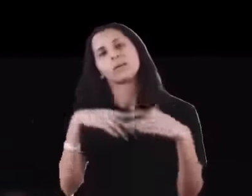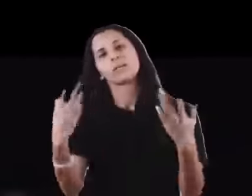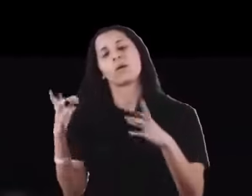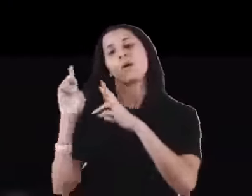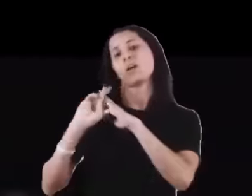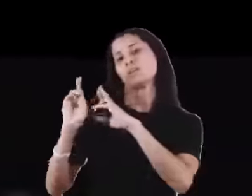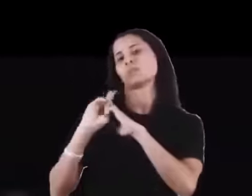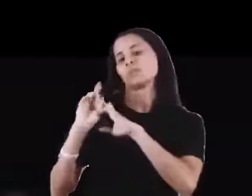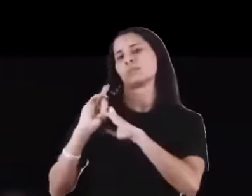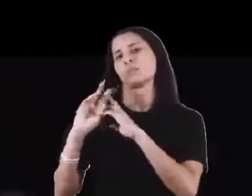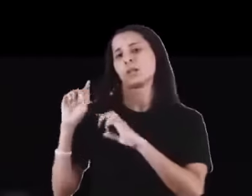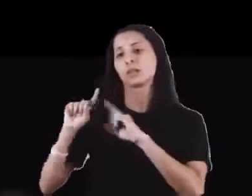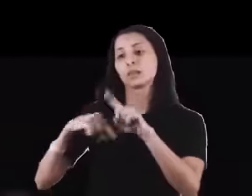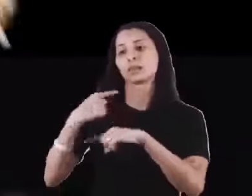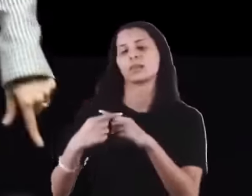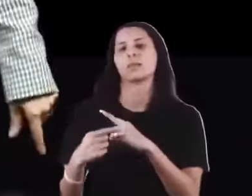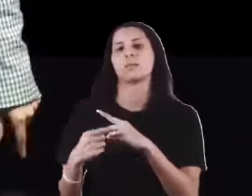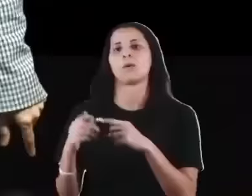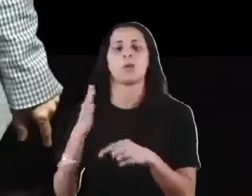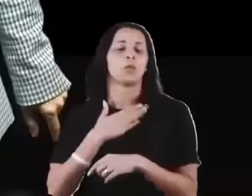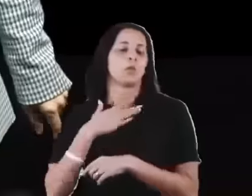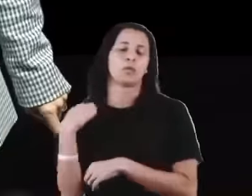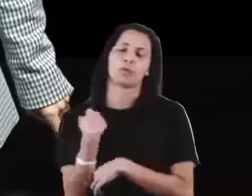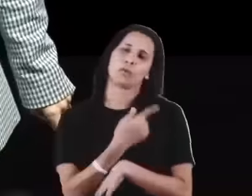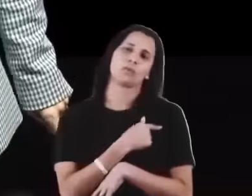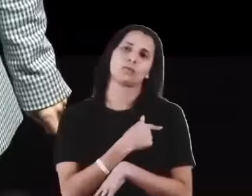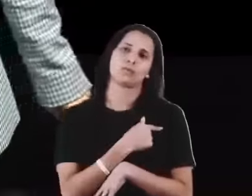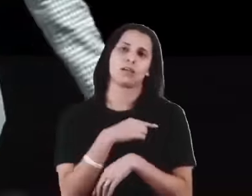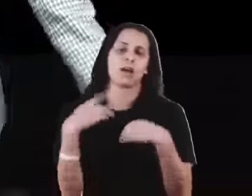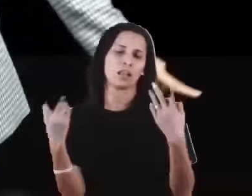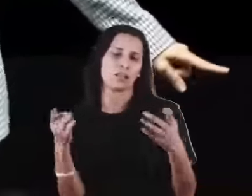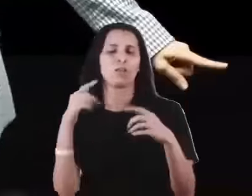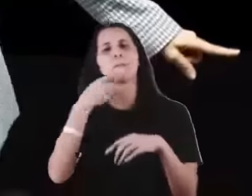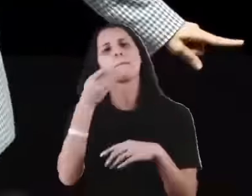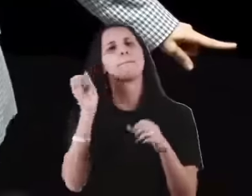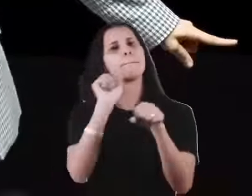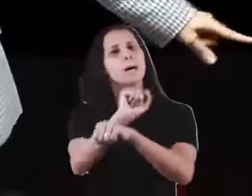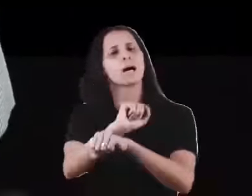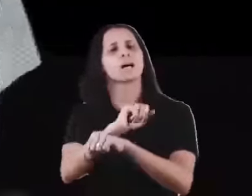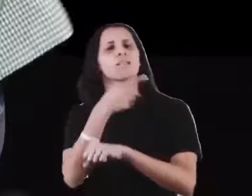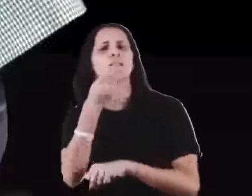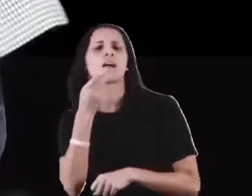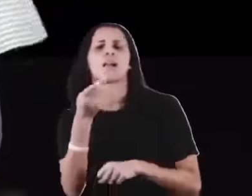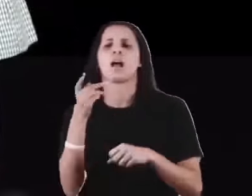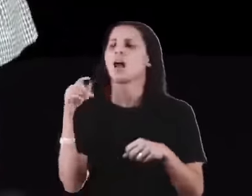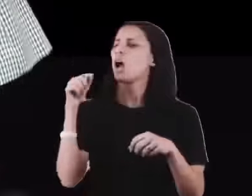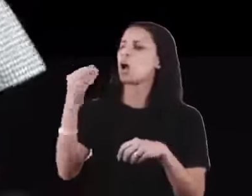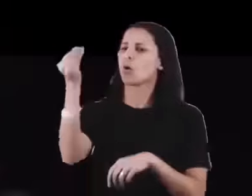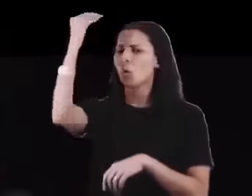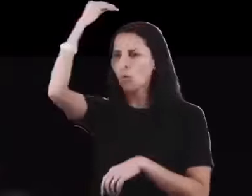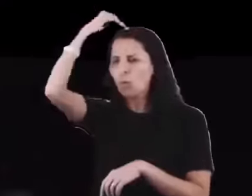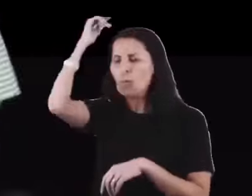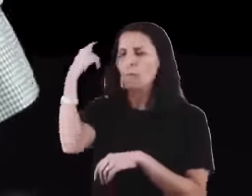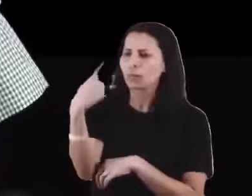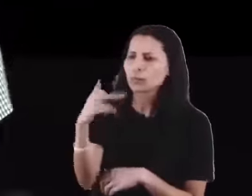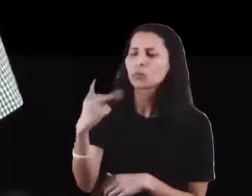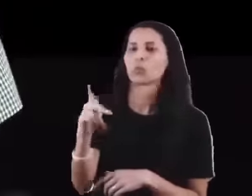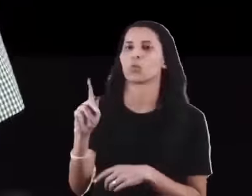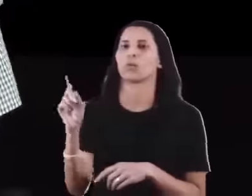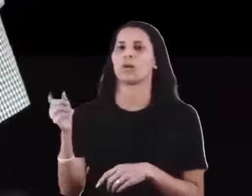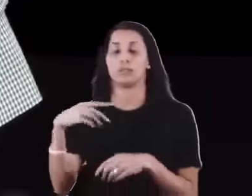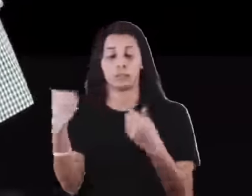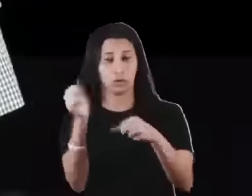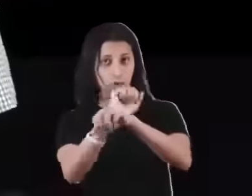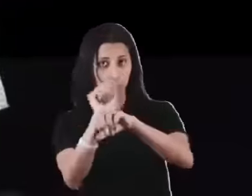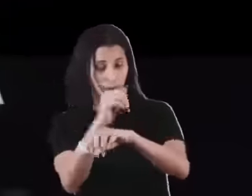ser só nossa para de ficar dizendo agora é sua culpa Abraão Abraão é minha culpa nada quem teve a ideia de botar mulher para dormir comigo